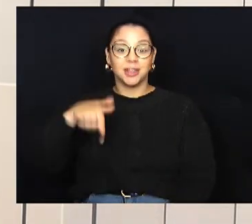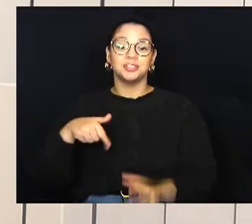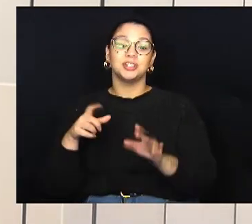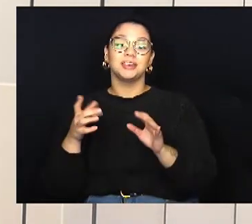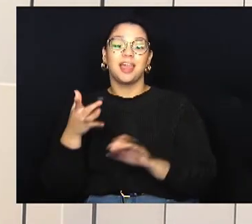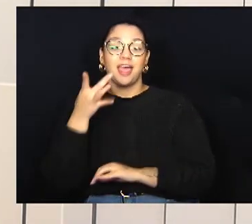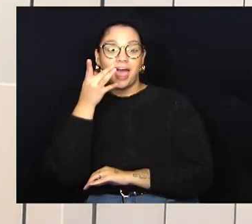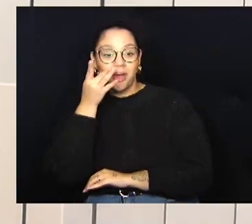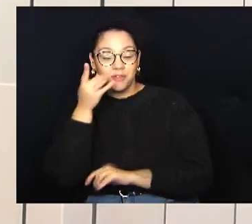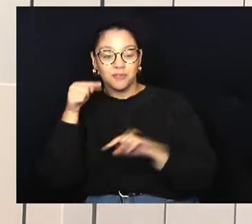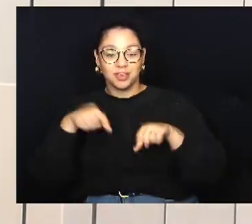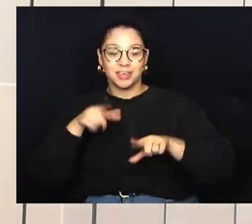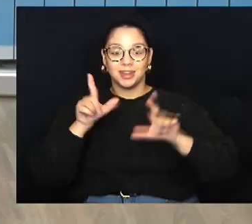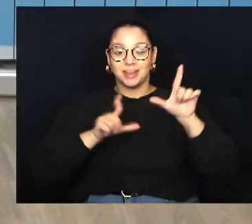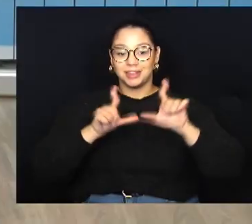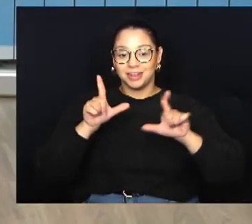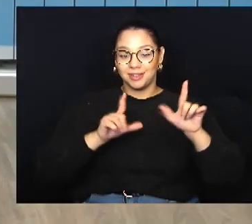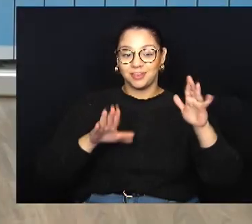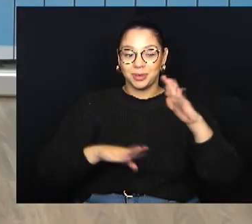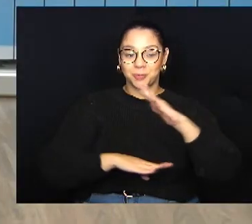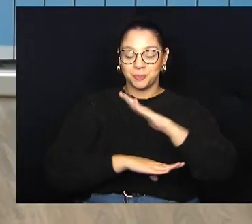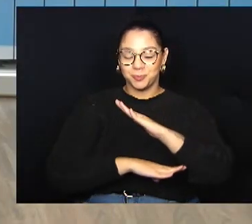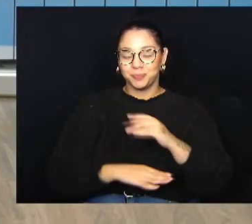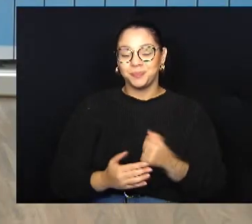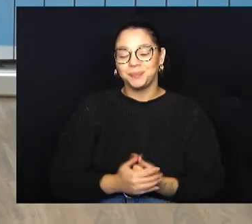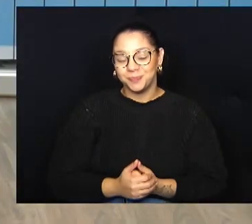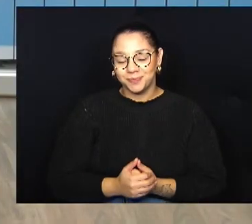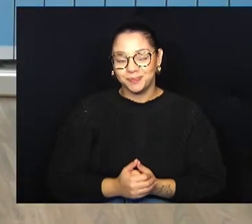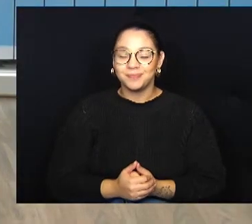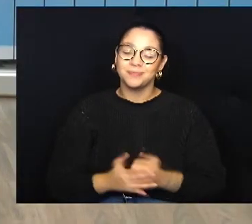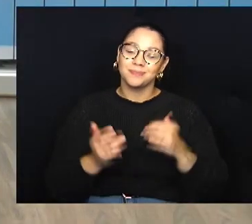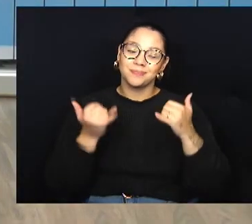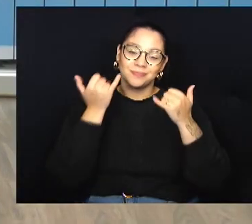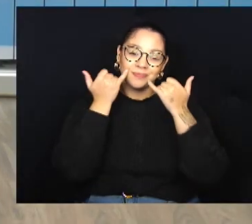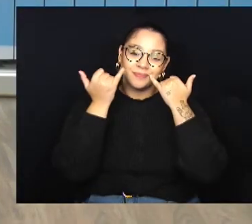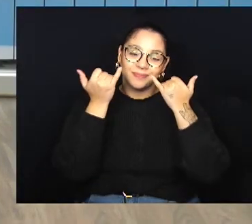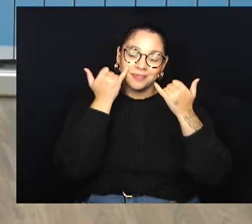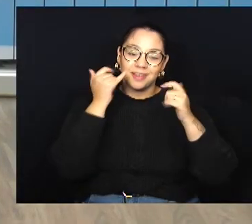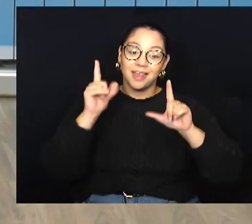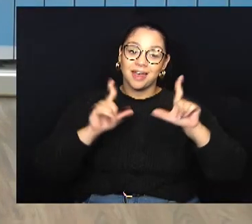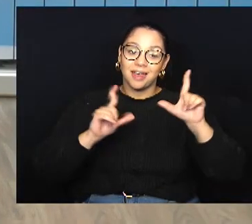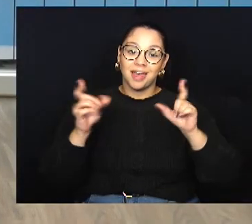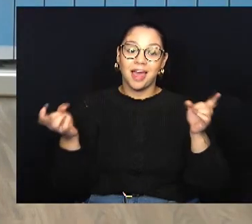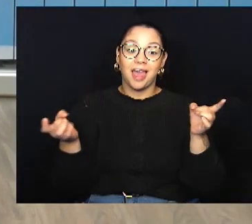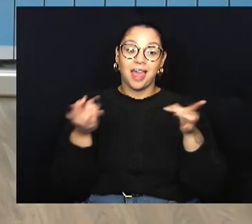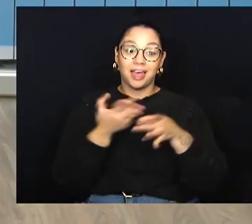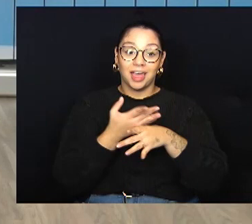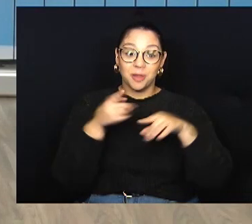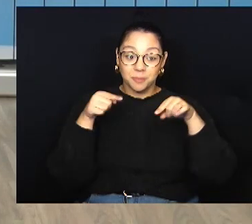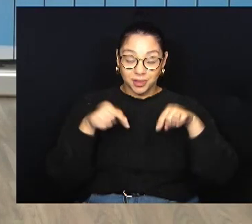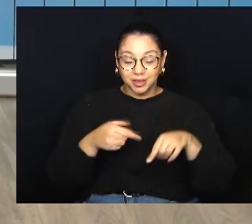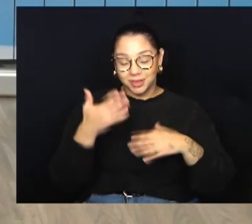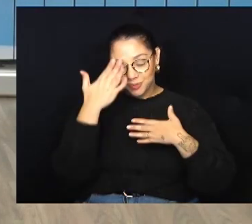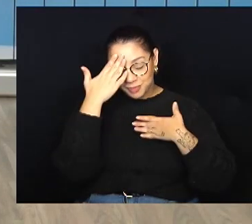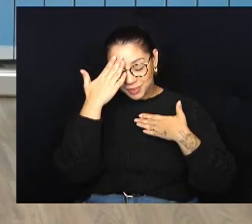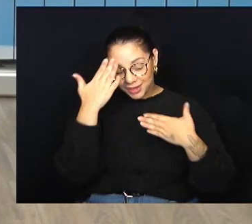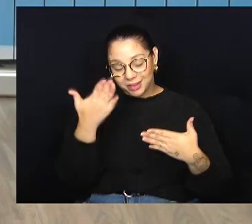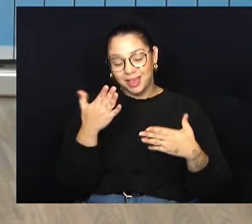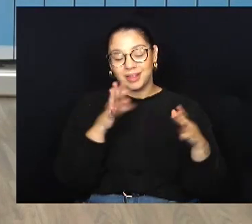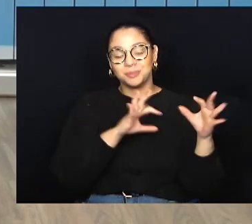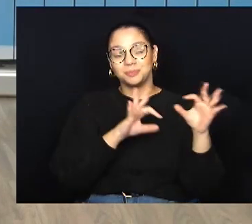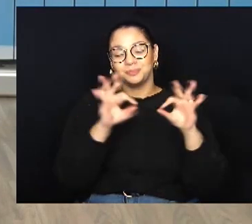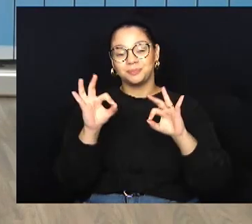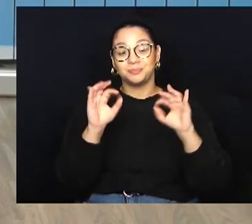da TV Câmara Campinas. Nosso Câmara Notícia fica por aqui. Muito obrigado pela sua companhia, pela sua